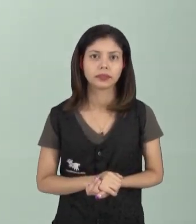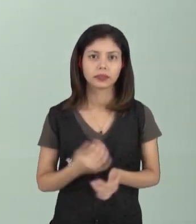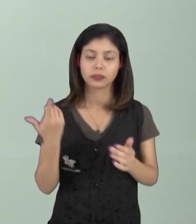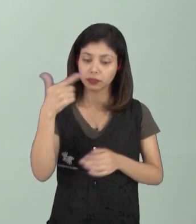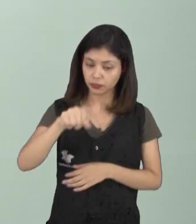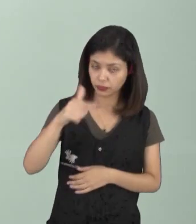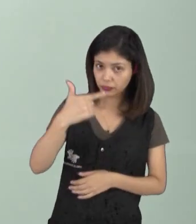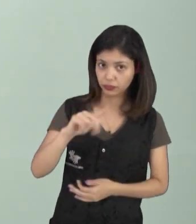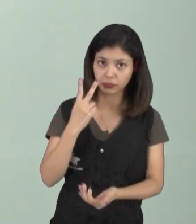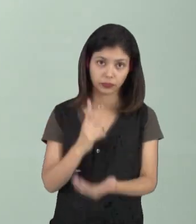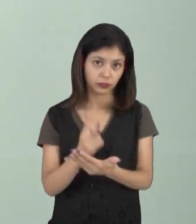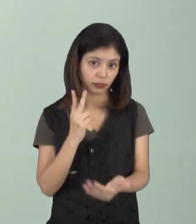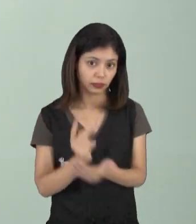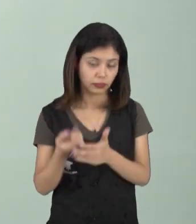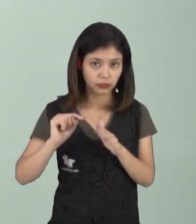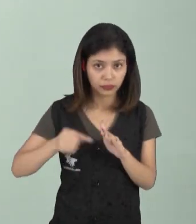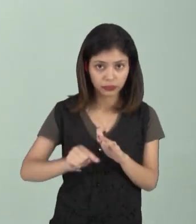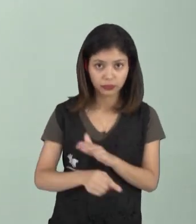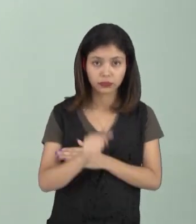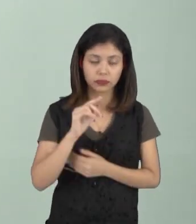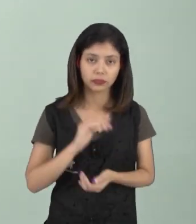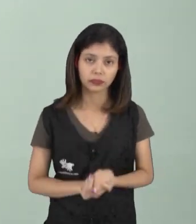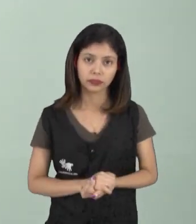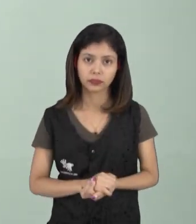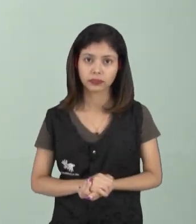se repetem dentro